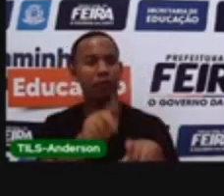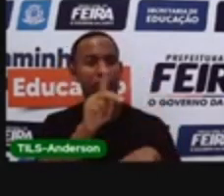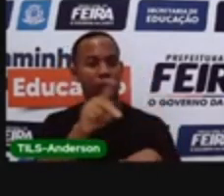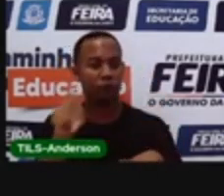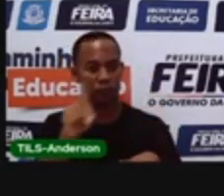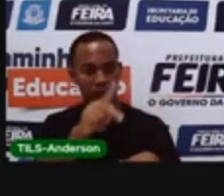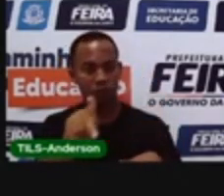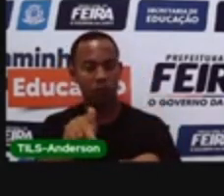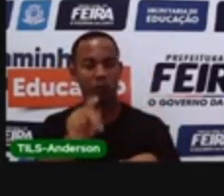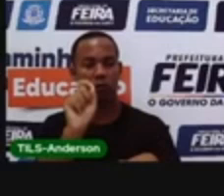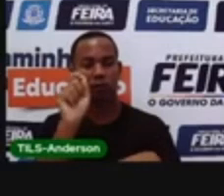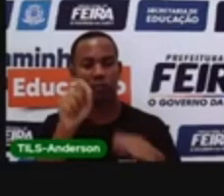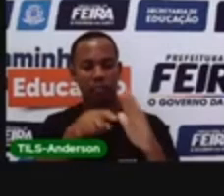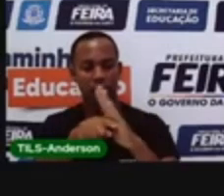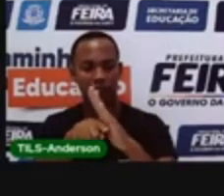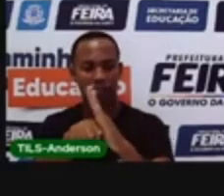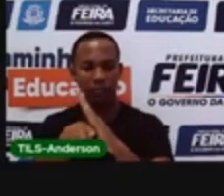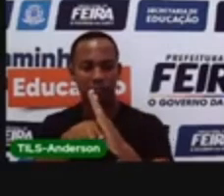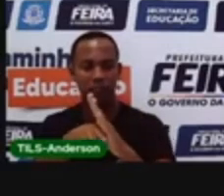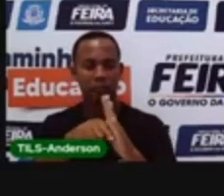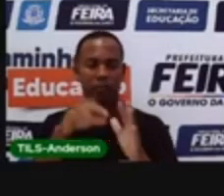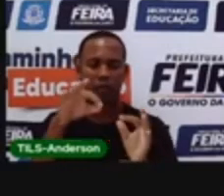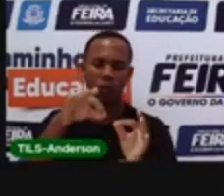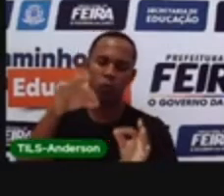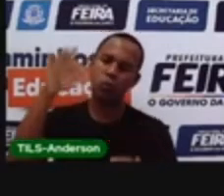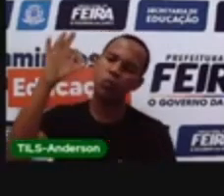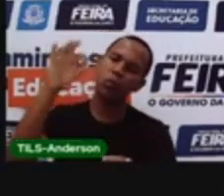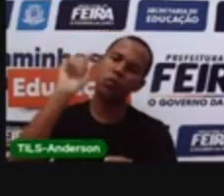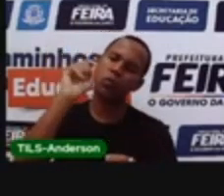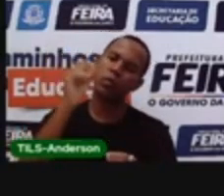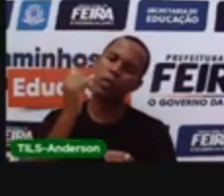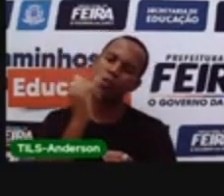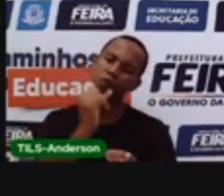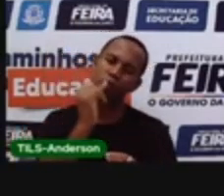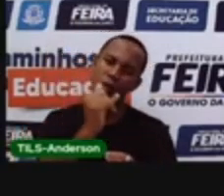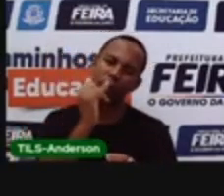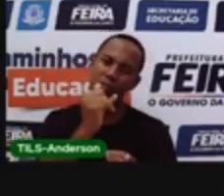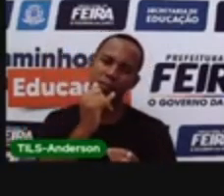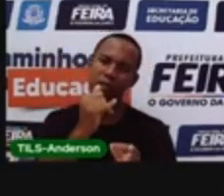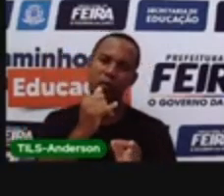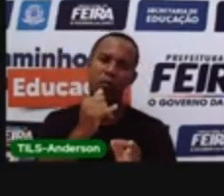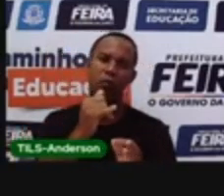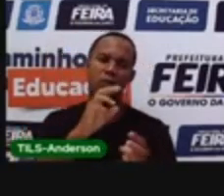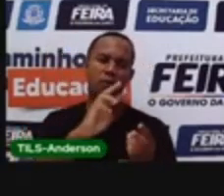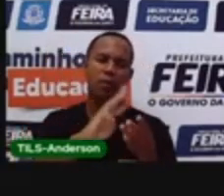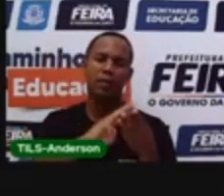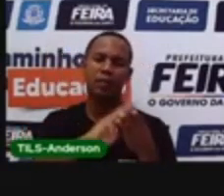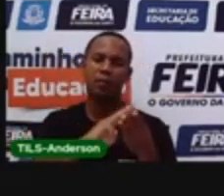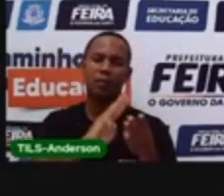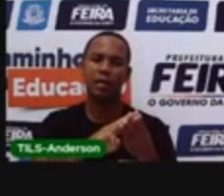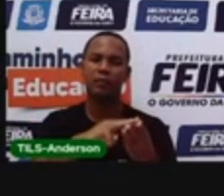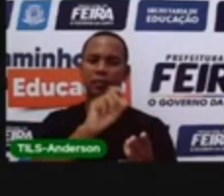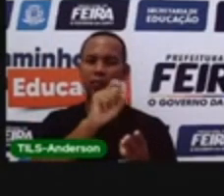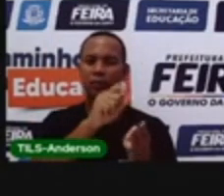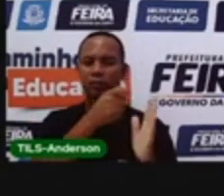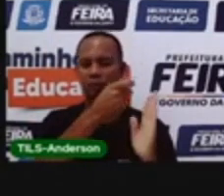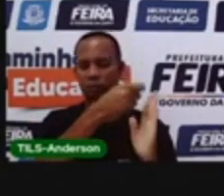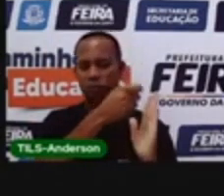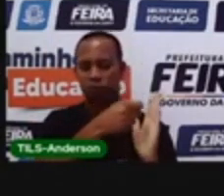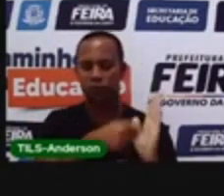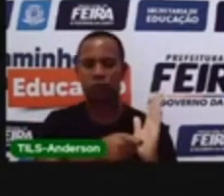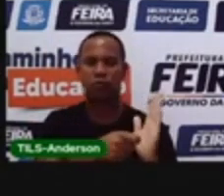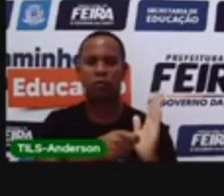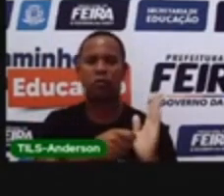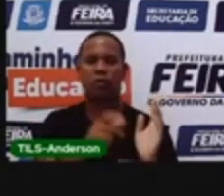né? Analise um recibo de luz e registre algumas informações no caderno de matemática. Lembrando que a sua Pró, ela